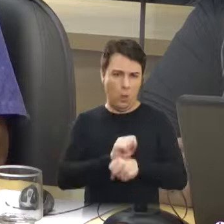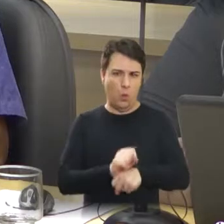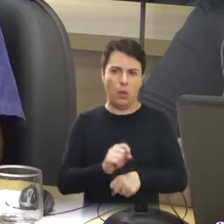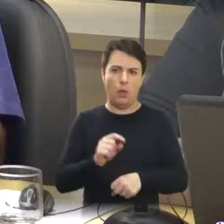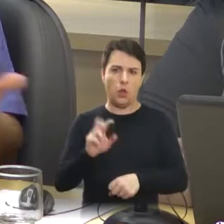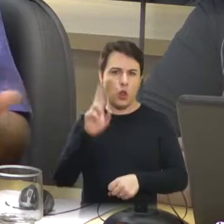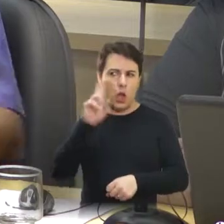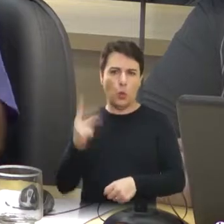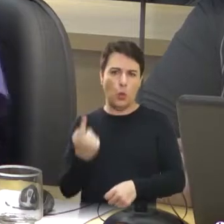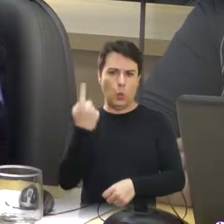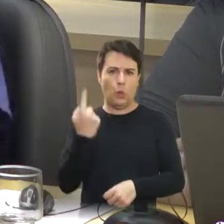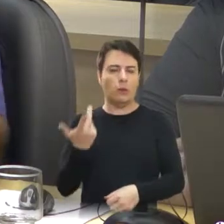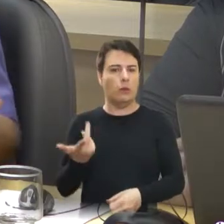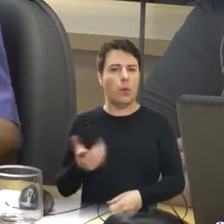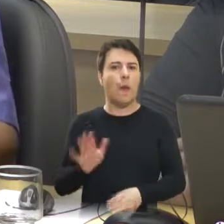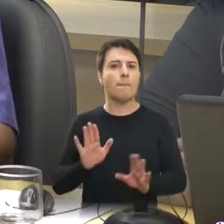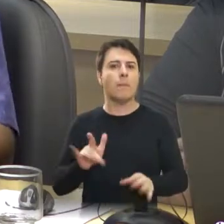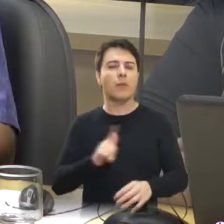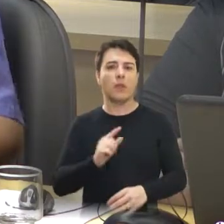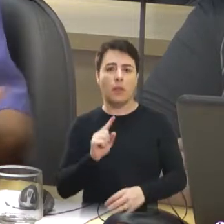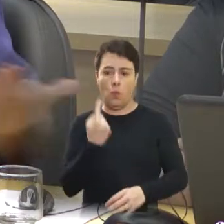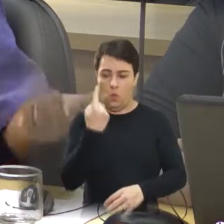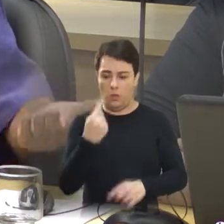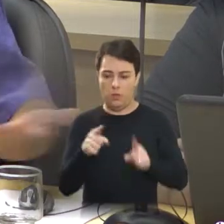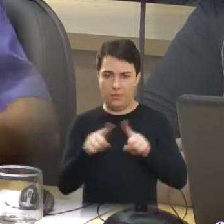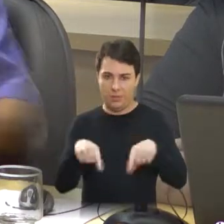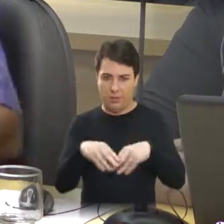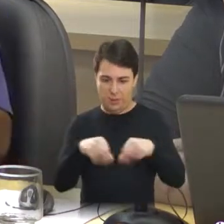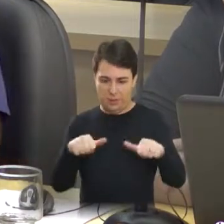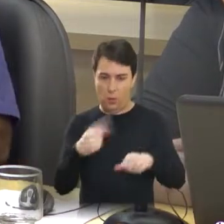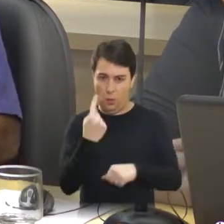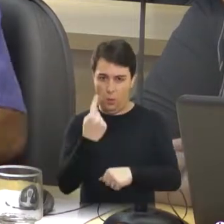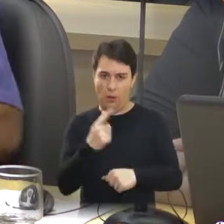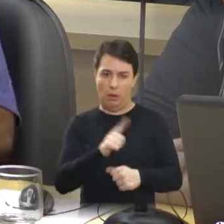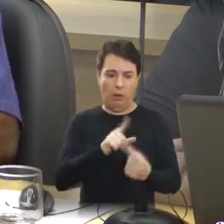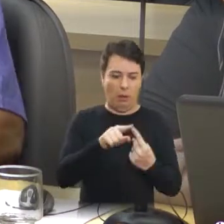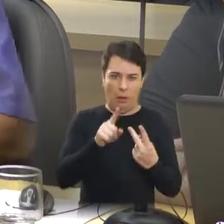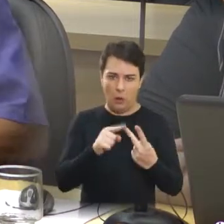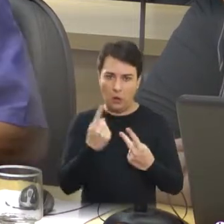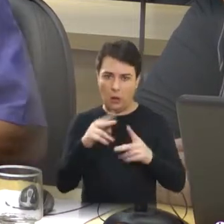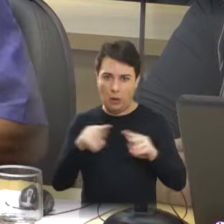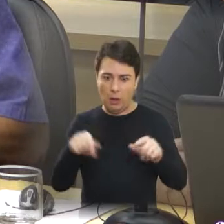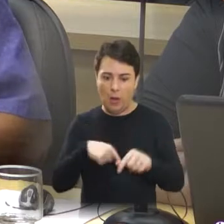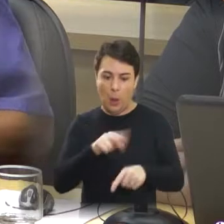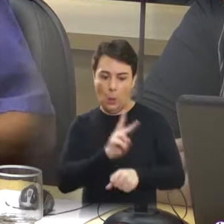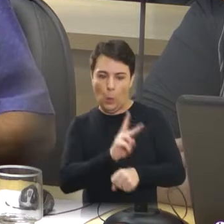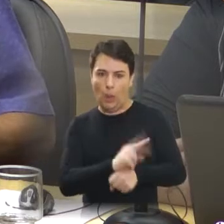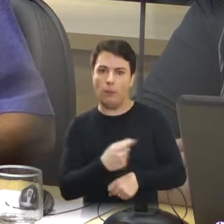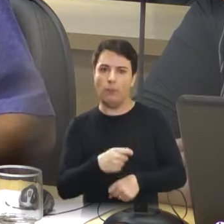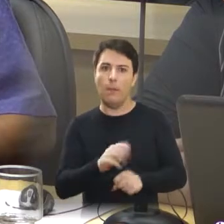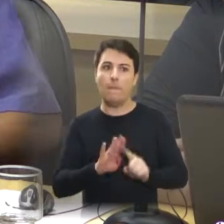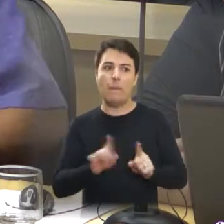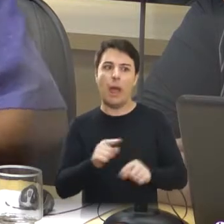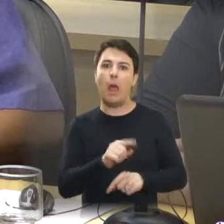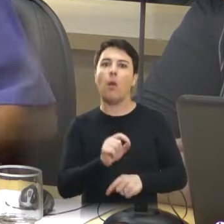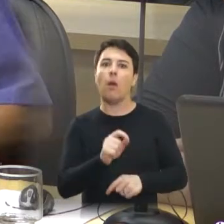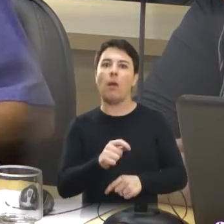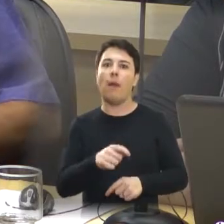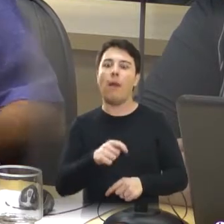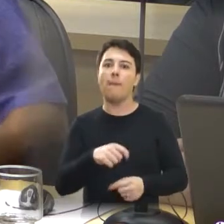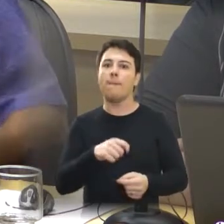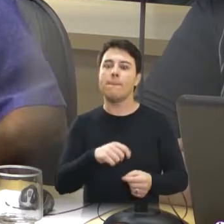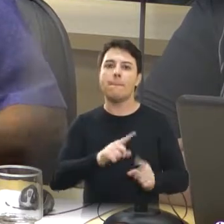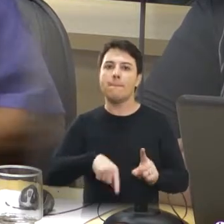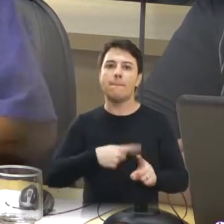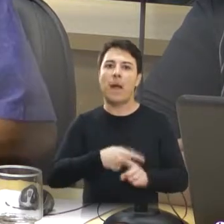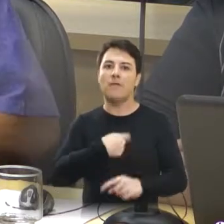proprietário só. Agora, quando você tem um terreno na cidade, você tem 2 terreninhos, você tem que cuidar também, mas aí não é especulação. Ele